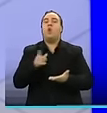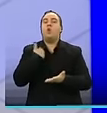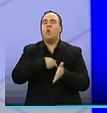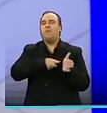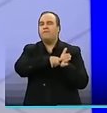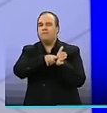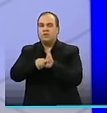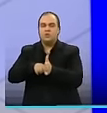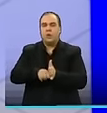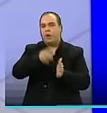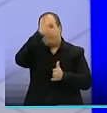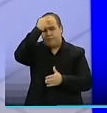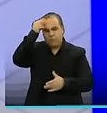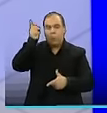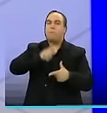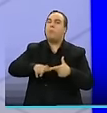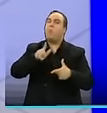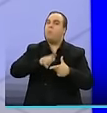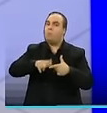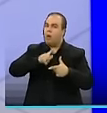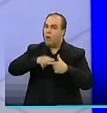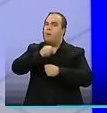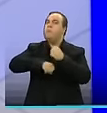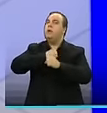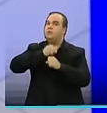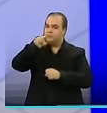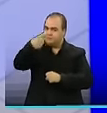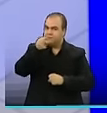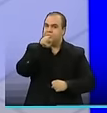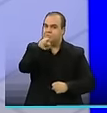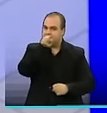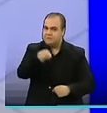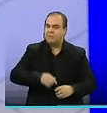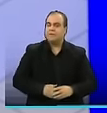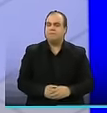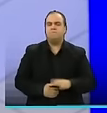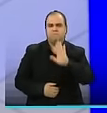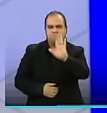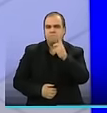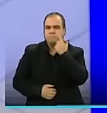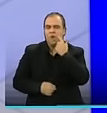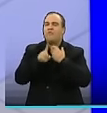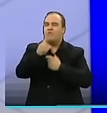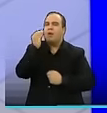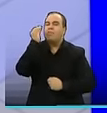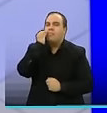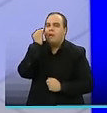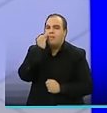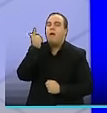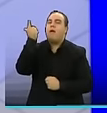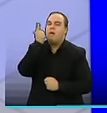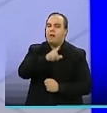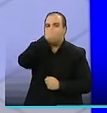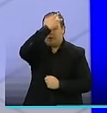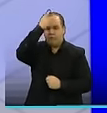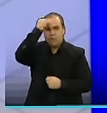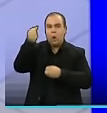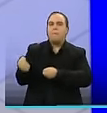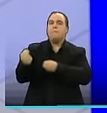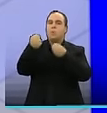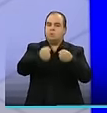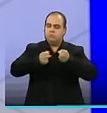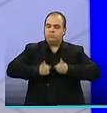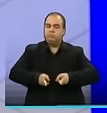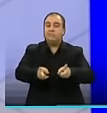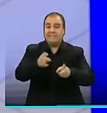prefeitura, vai sobrar um problemão para você ano que vem. É o seguinte, dá um jeito de ganhar essa prefeitura para você se manter no poder blindado.